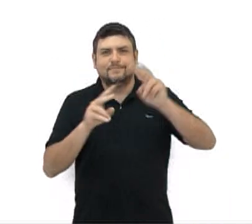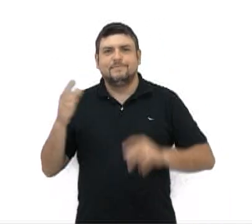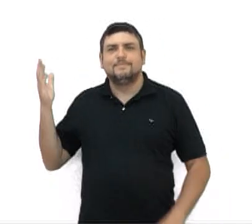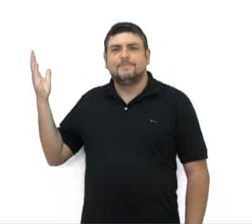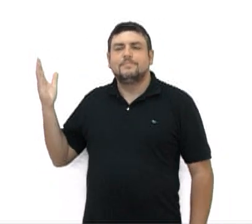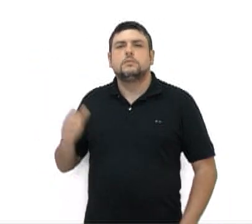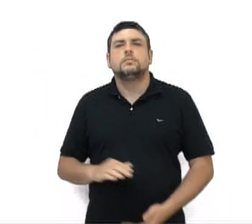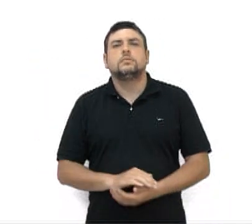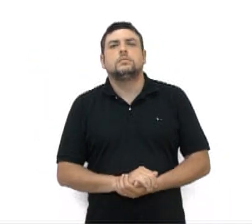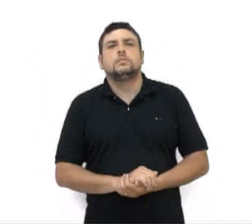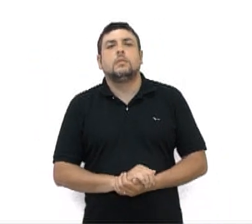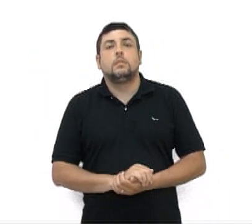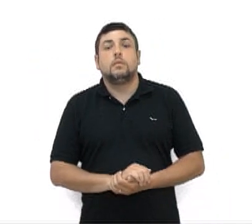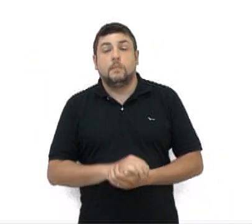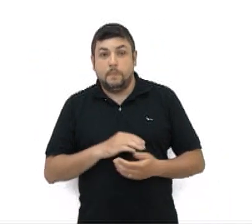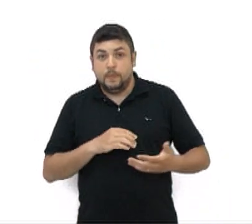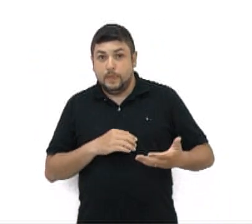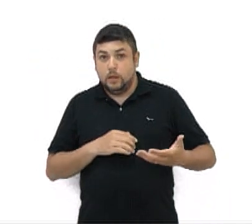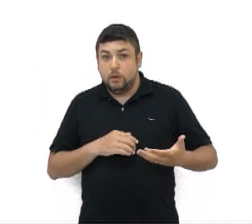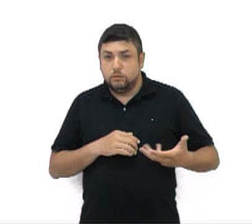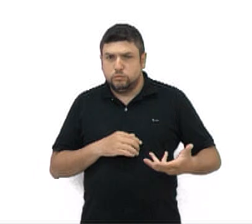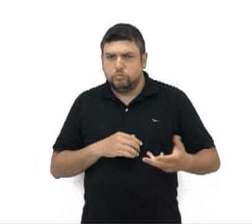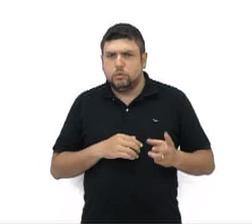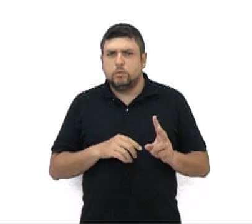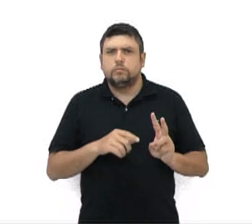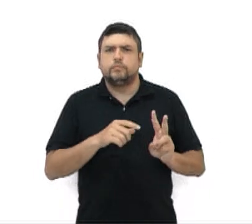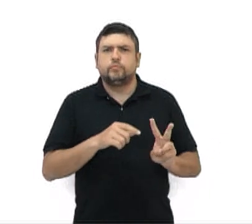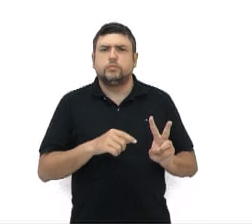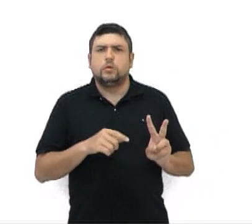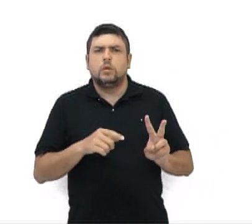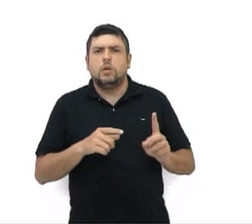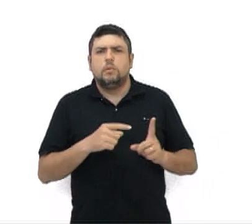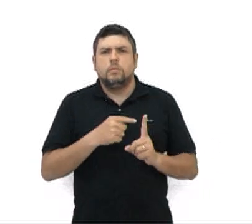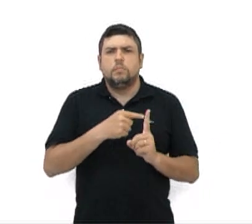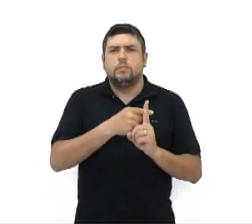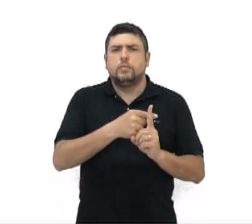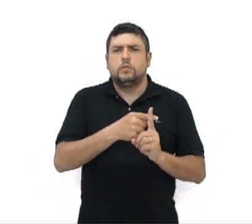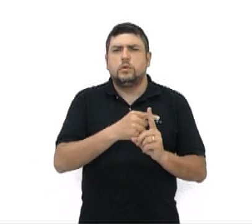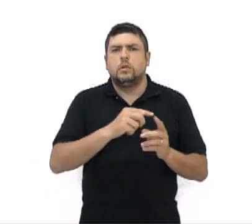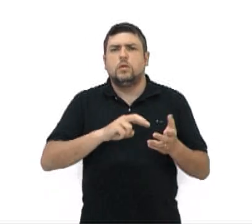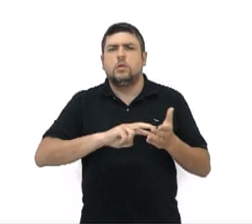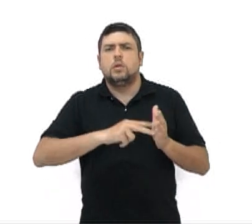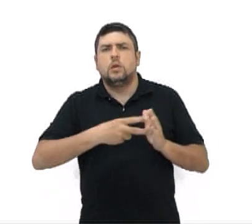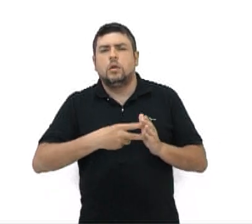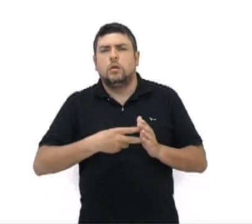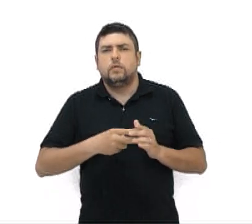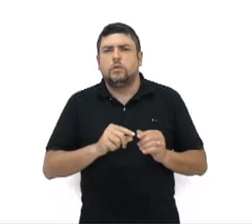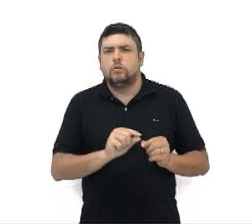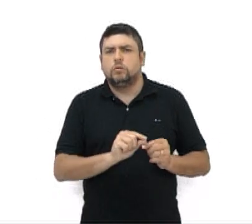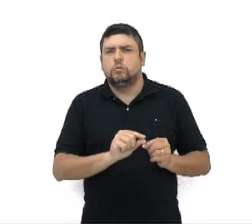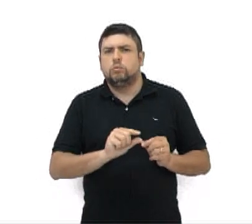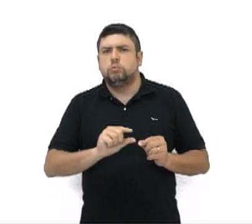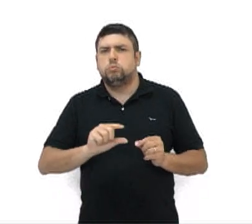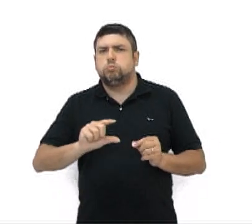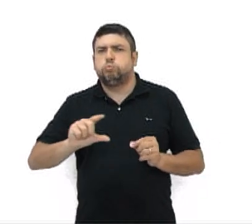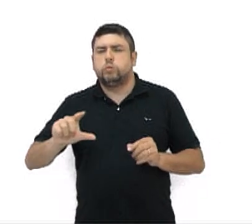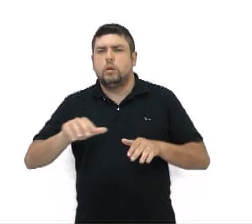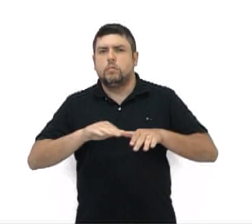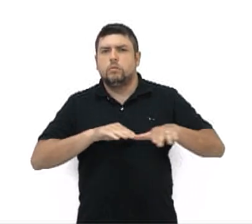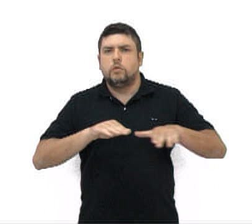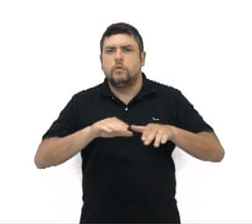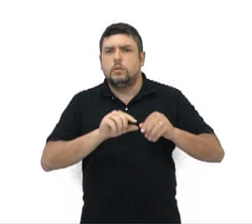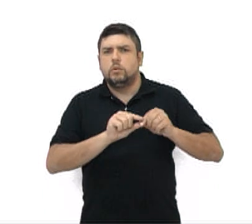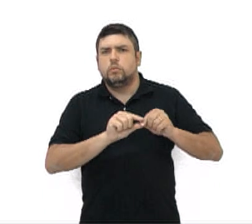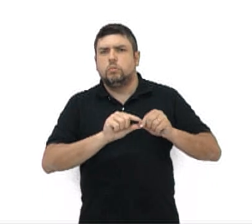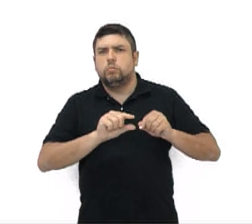Velocidade. A velocidade positiva sempre vai me identificar como movimento progressivo. Certo? Depende da